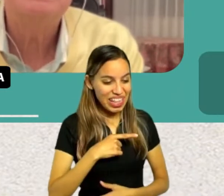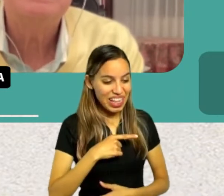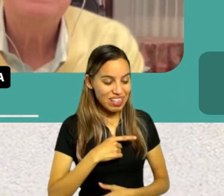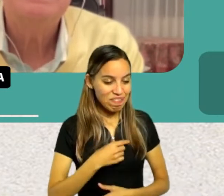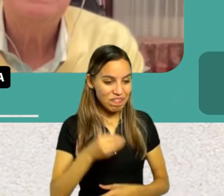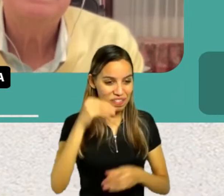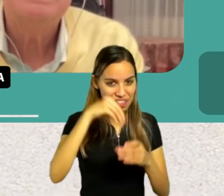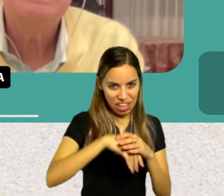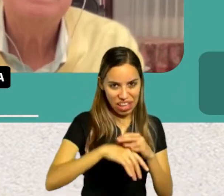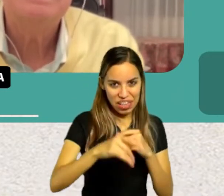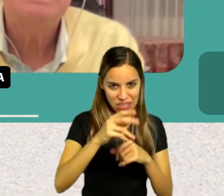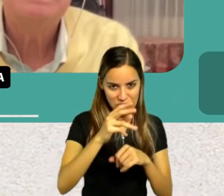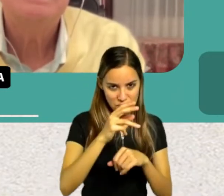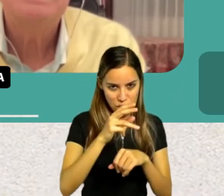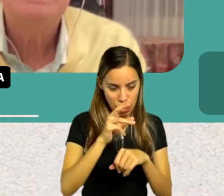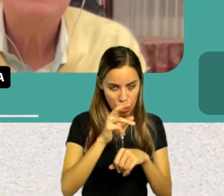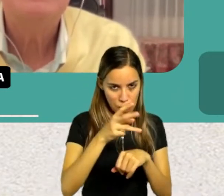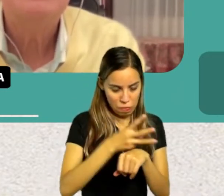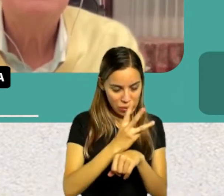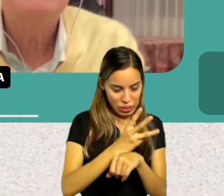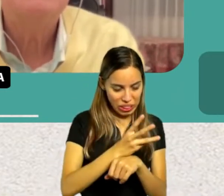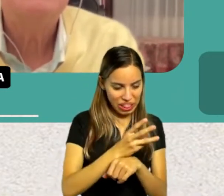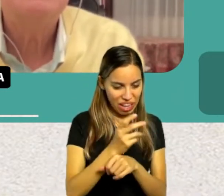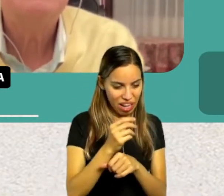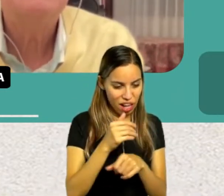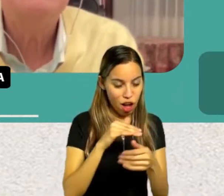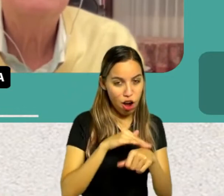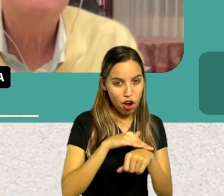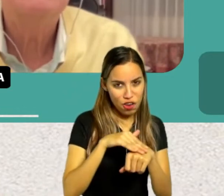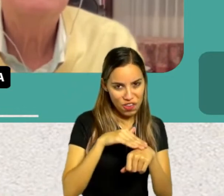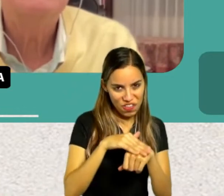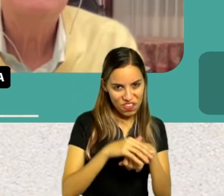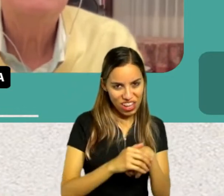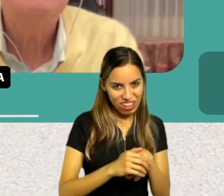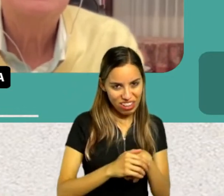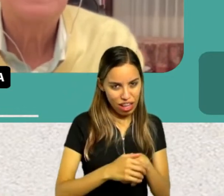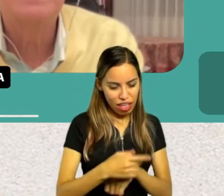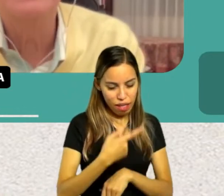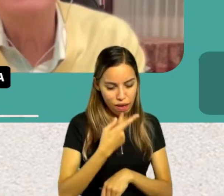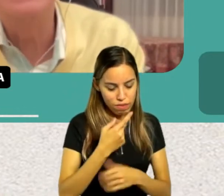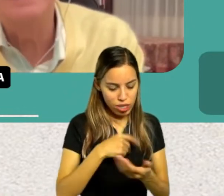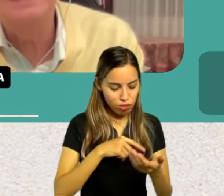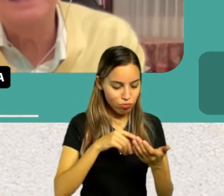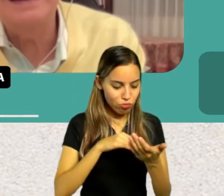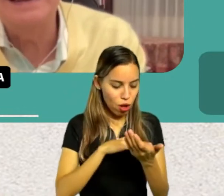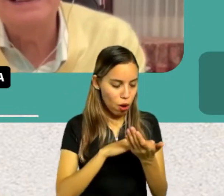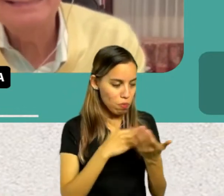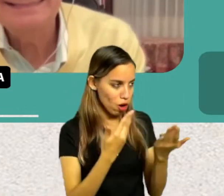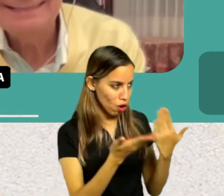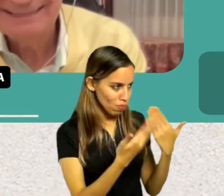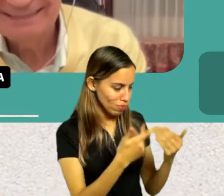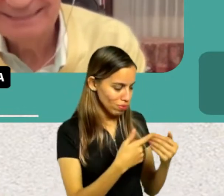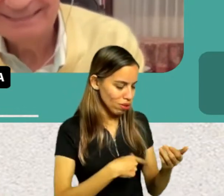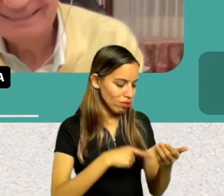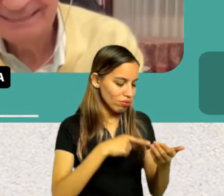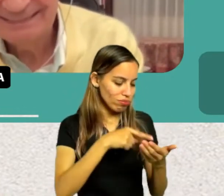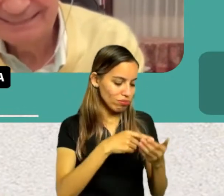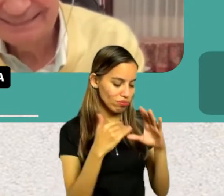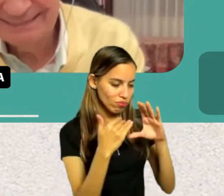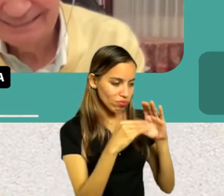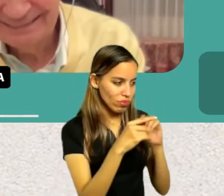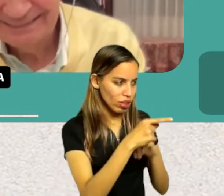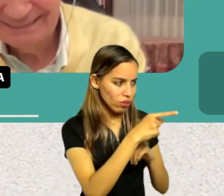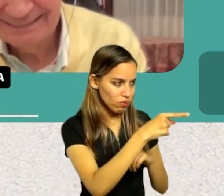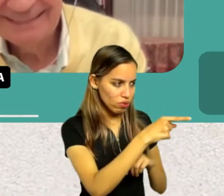WhatsApp, eu diagnostiquei Drauzio Varela. Olha como é que a vida